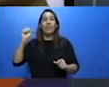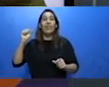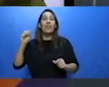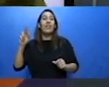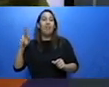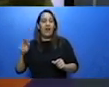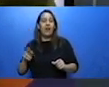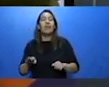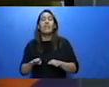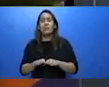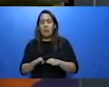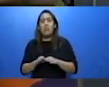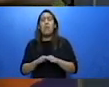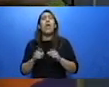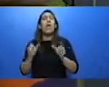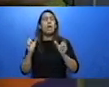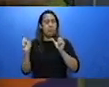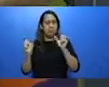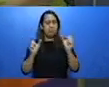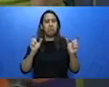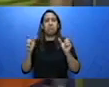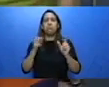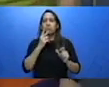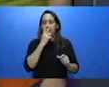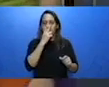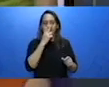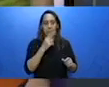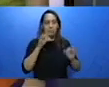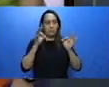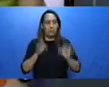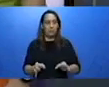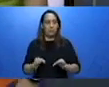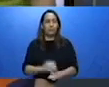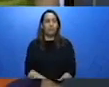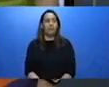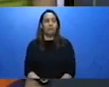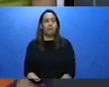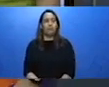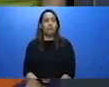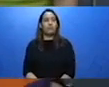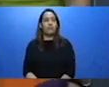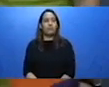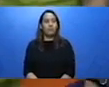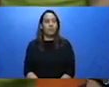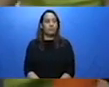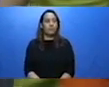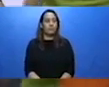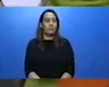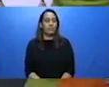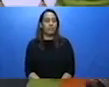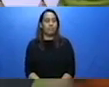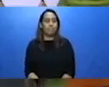aqui nós temos a resposta correta. Marca um xizinho aí na letra B.